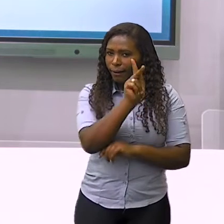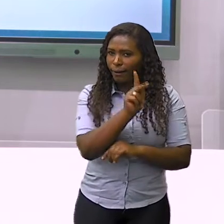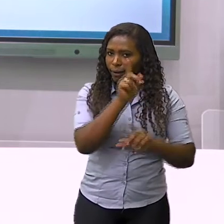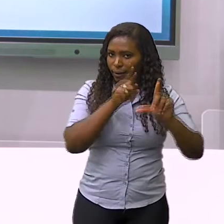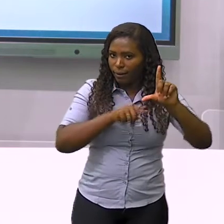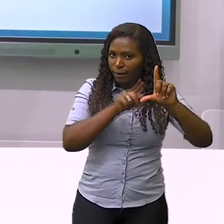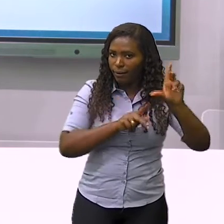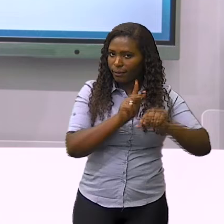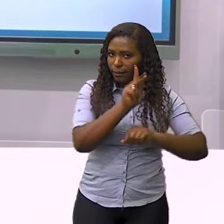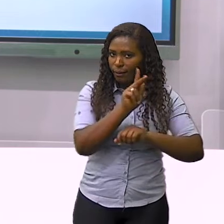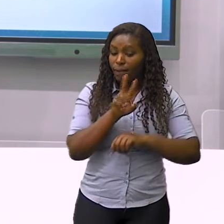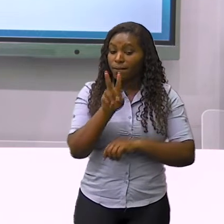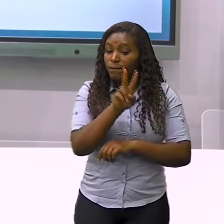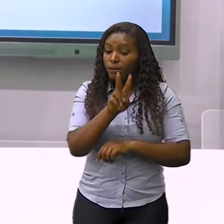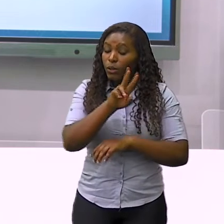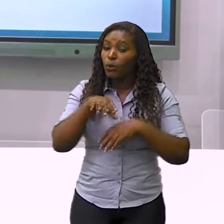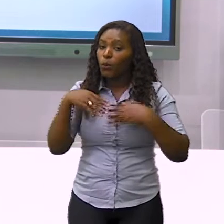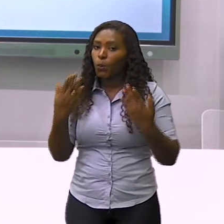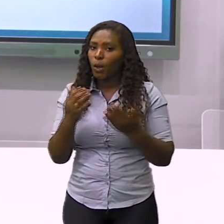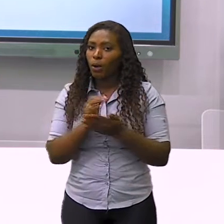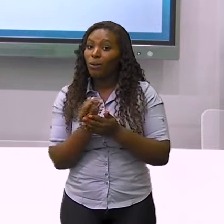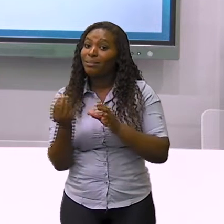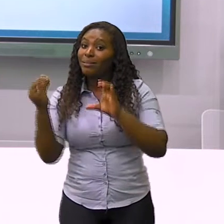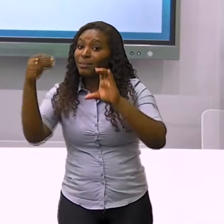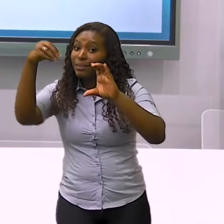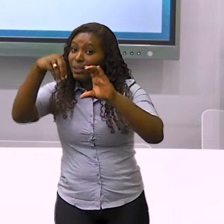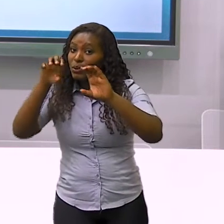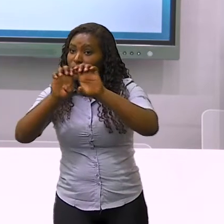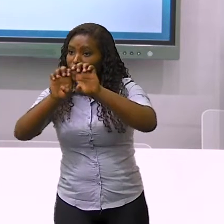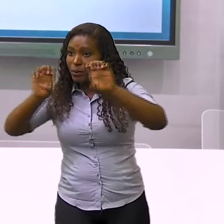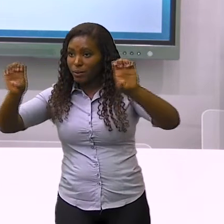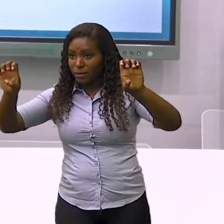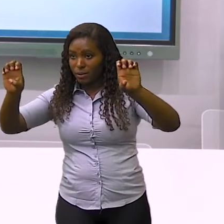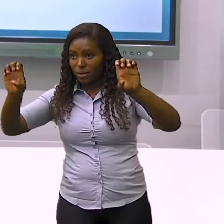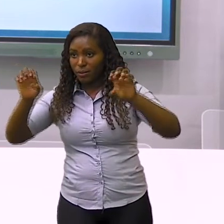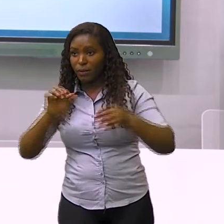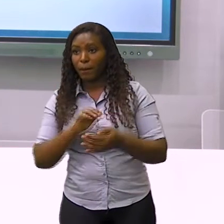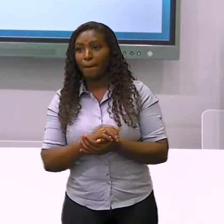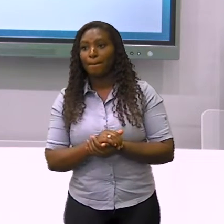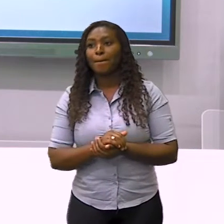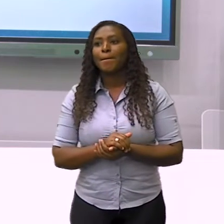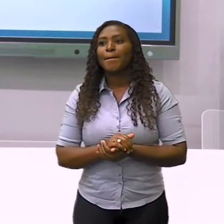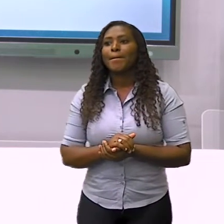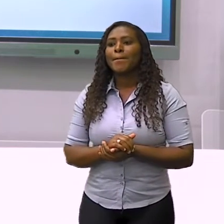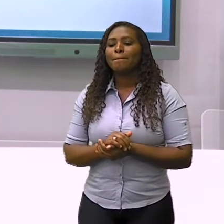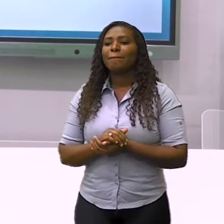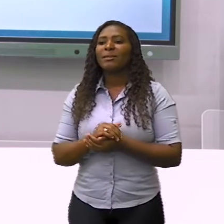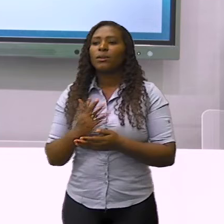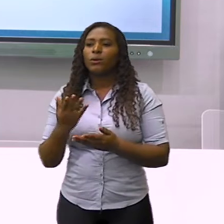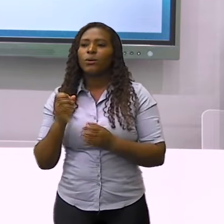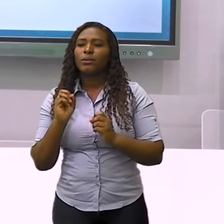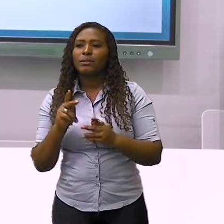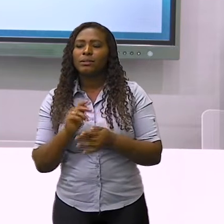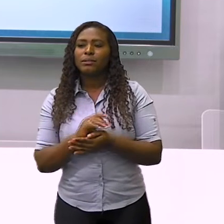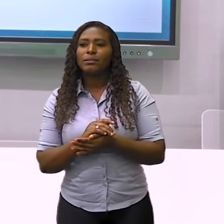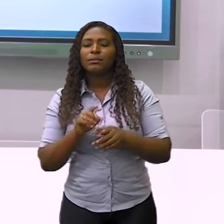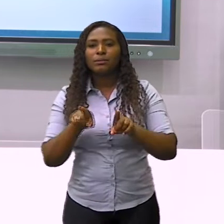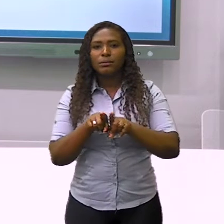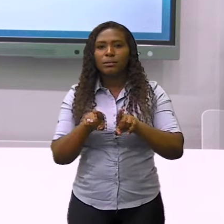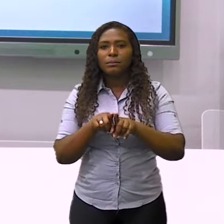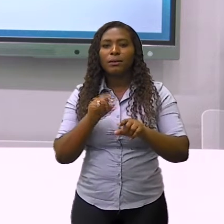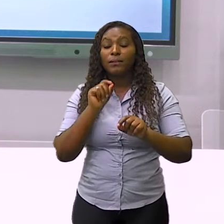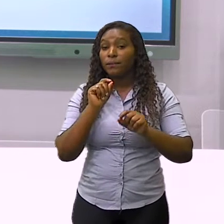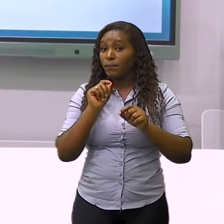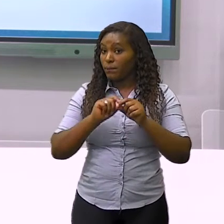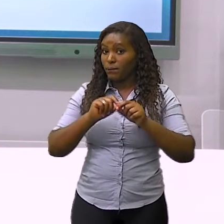sinais. O negativo fica positivo, o positivo, negativo. Porém, na desigualdade, você tem que inverter o sinal